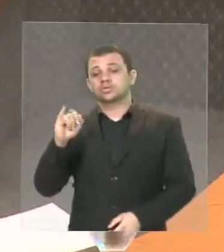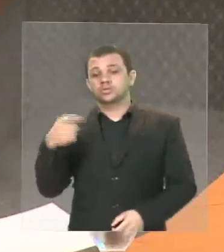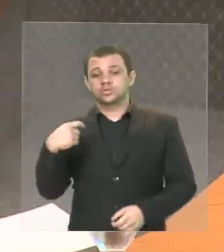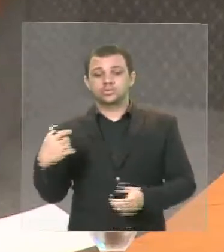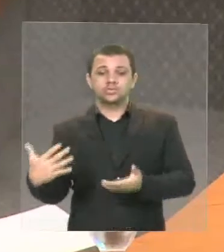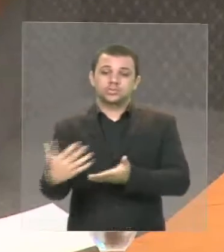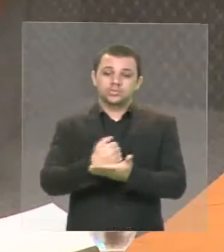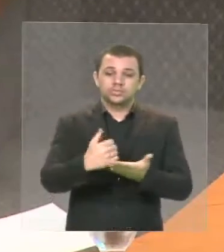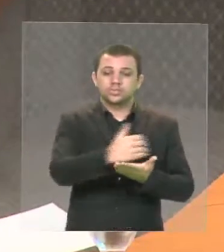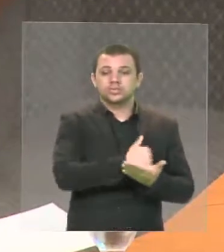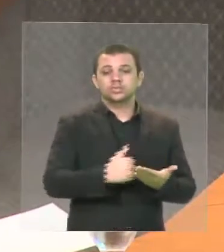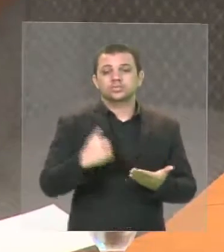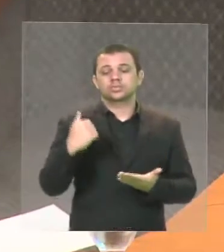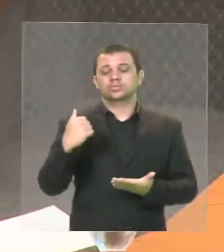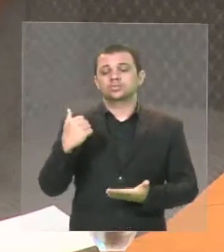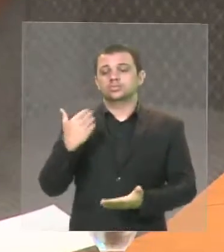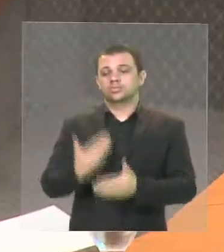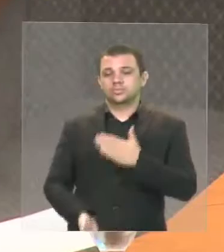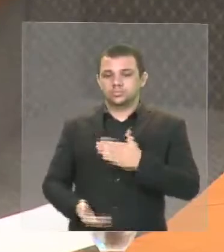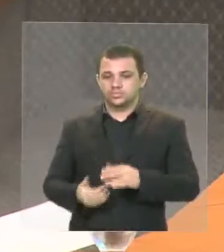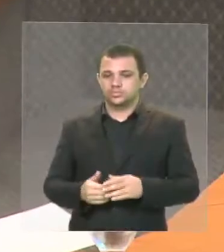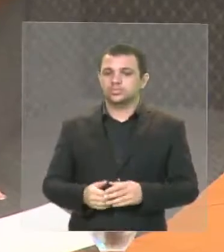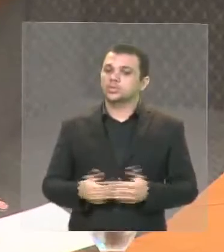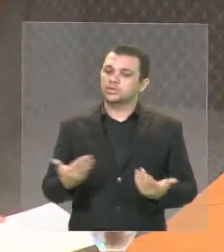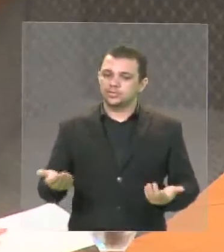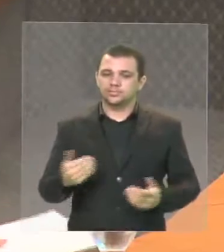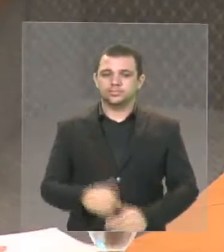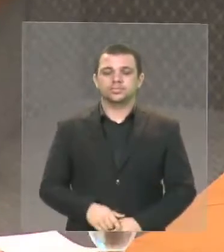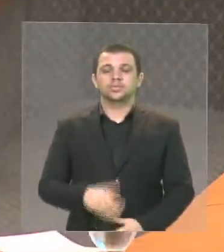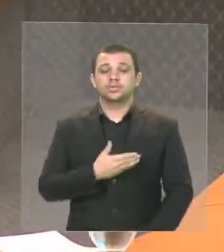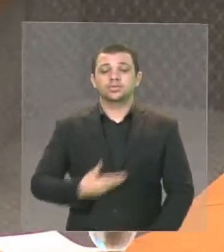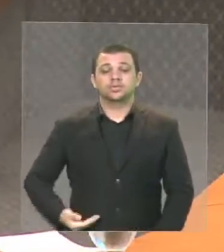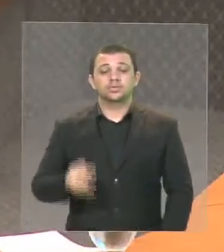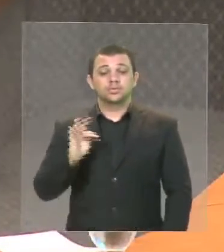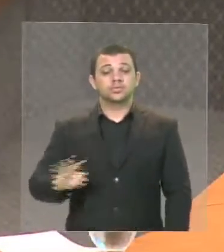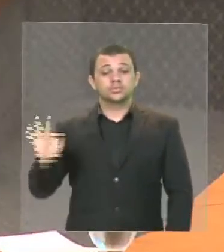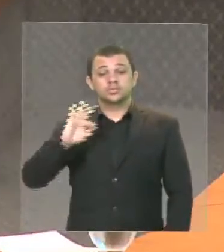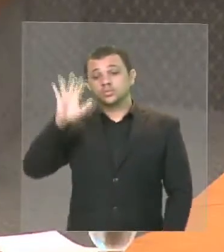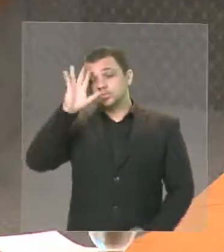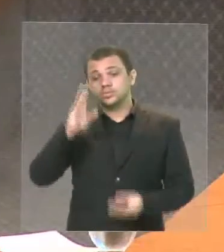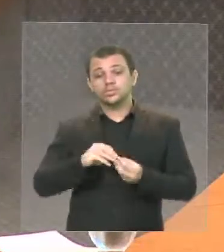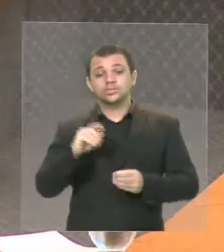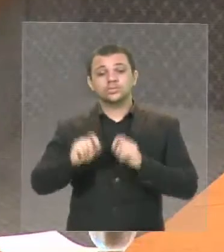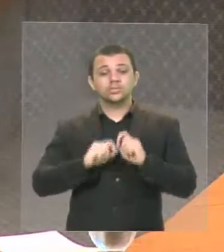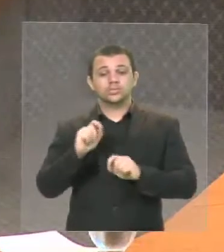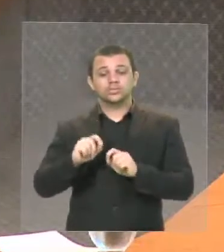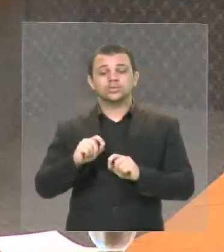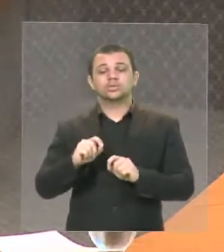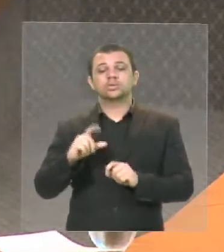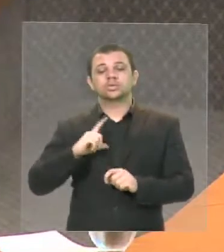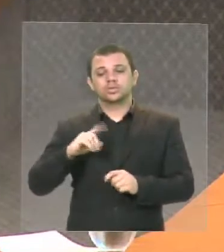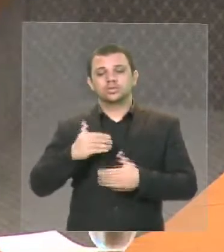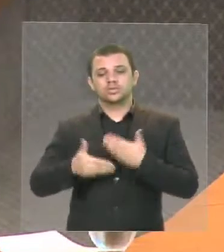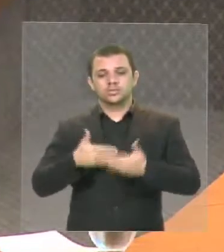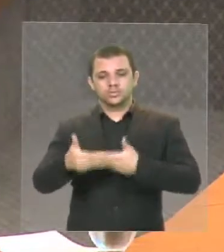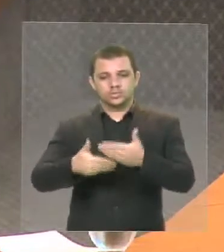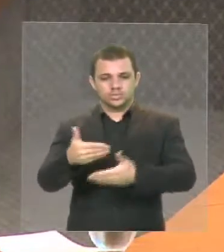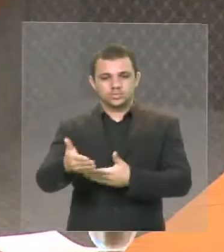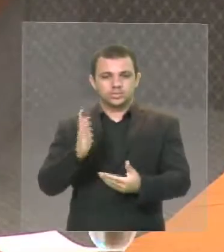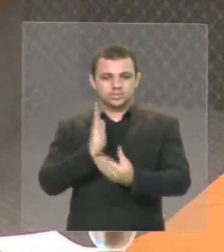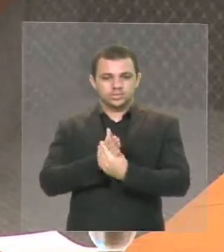que o país atravessa. Pois bem, o governo federal concluiu o processo, como vocês